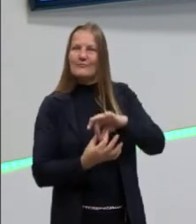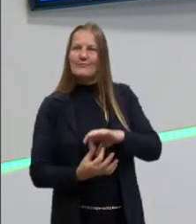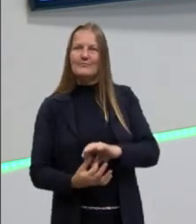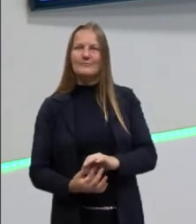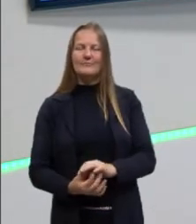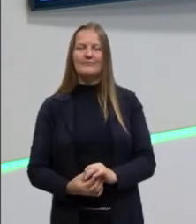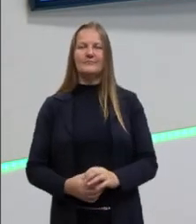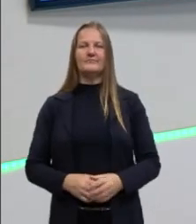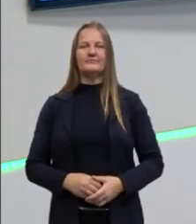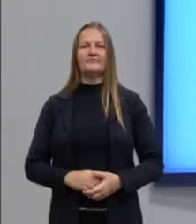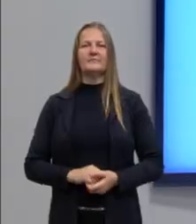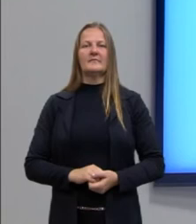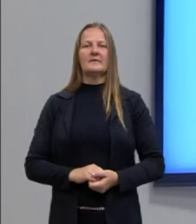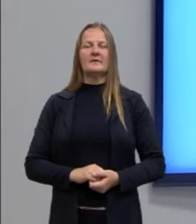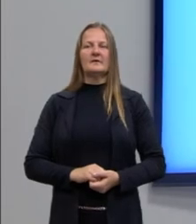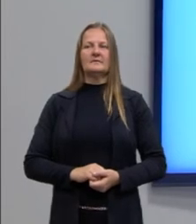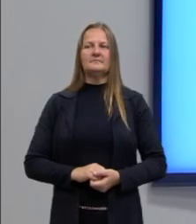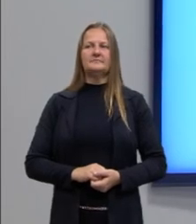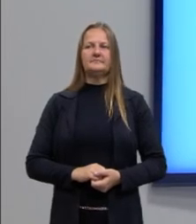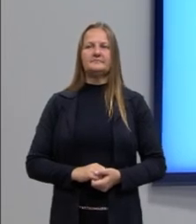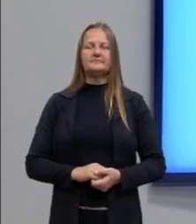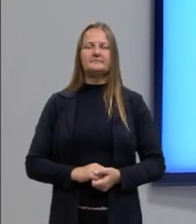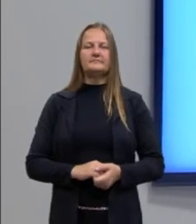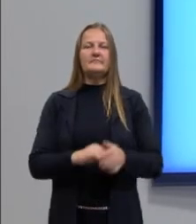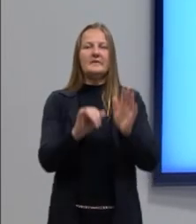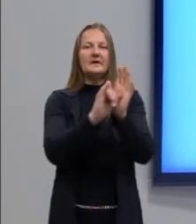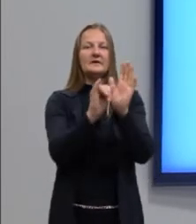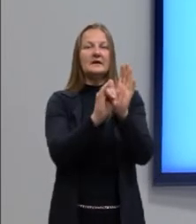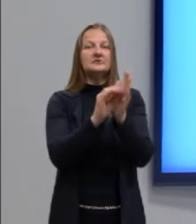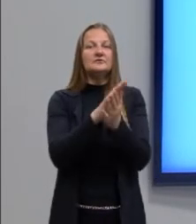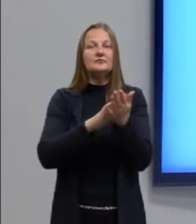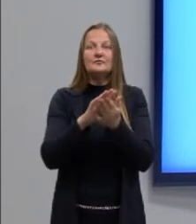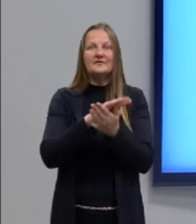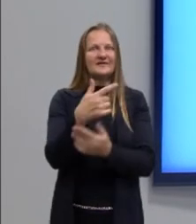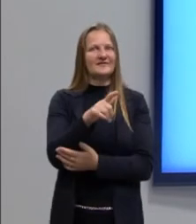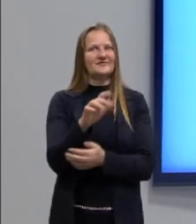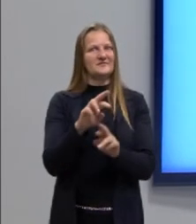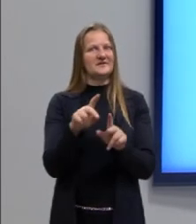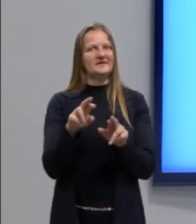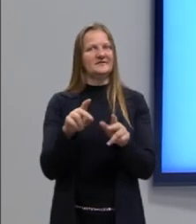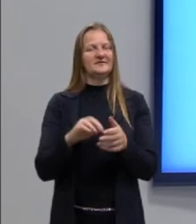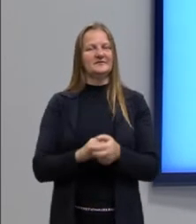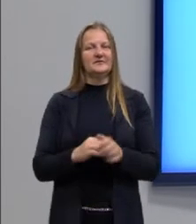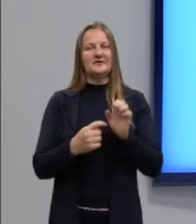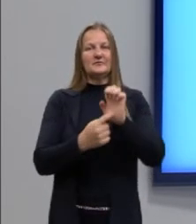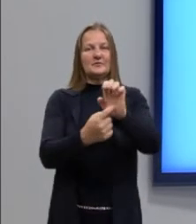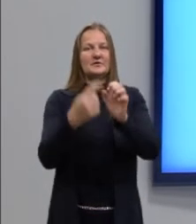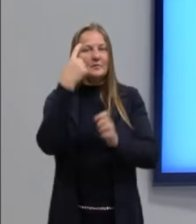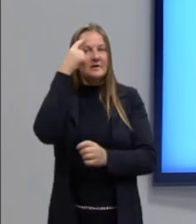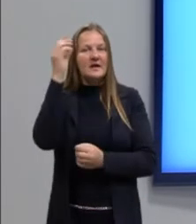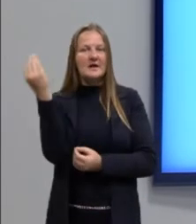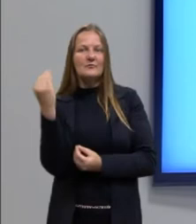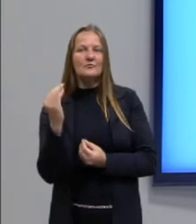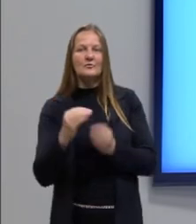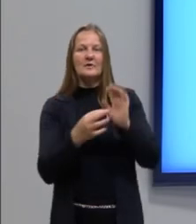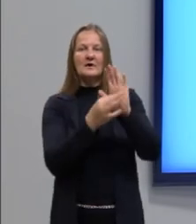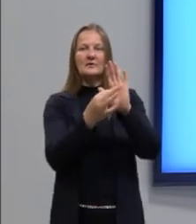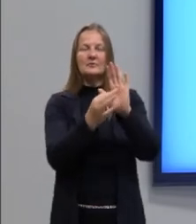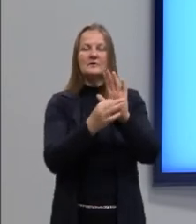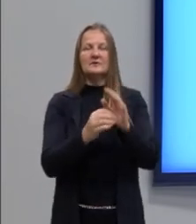tem essa pegada aqui ó da nossa definição que está na tela em que tem a exposição de ideias argumentos dos